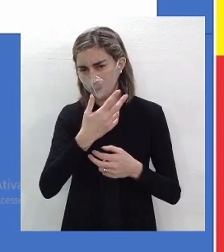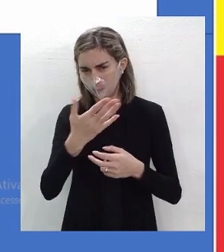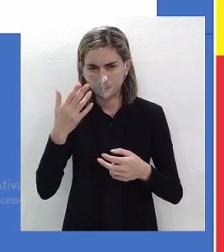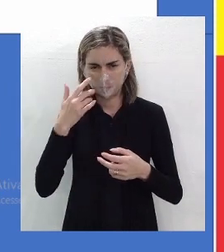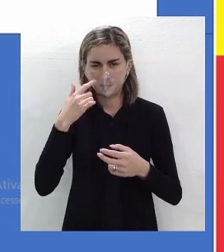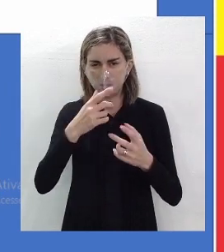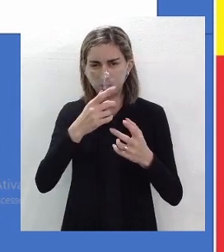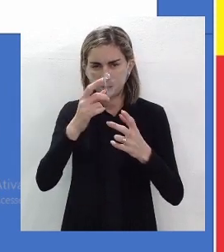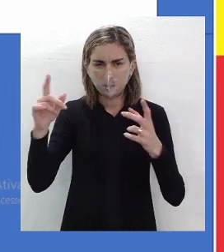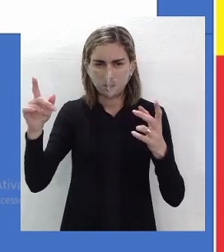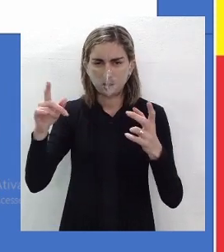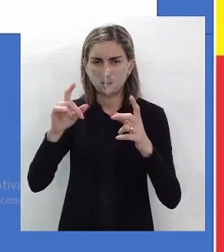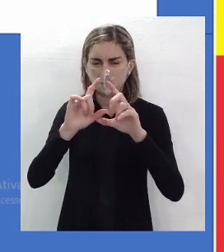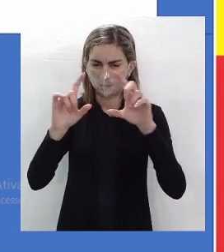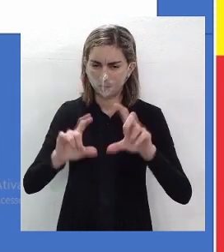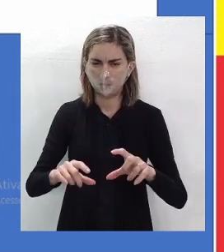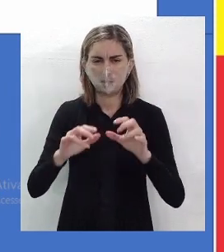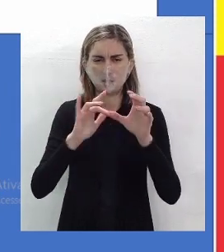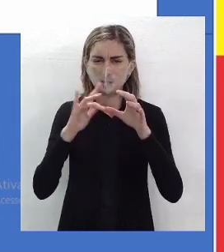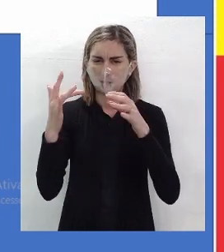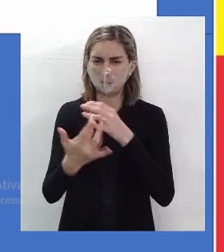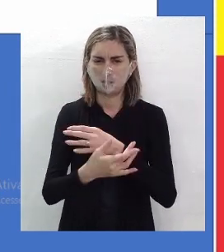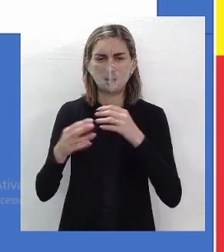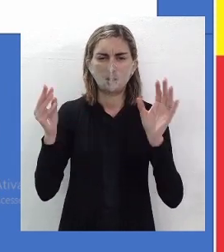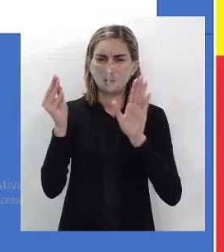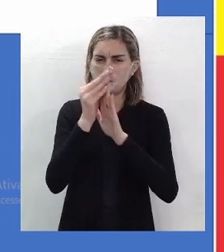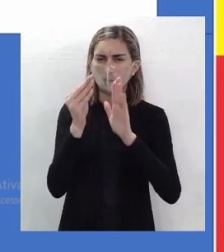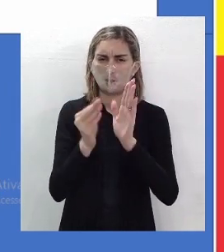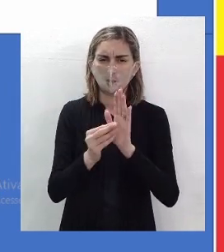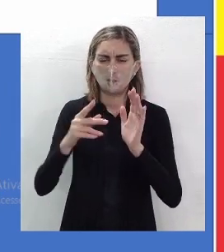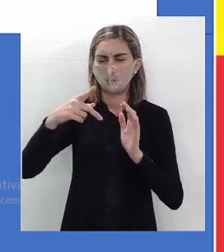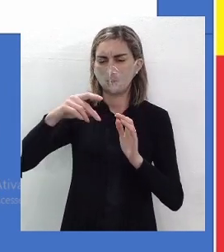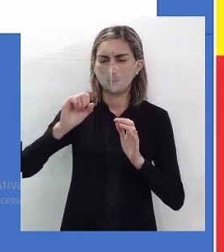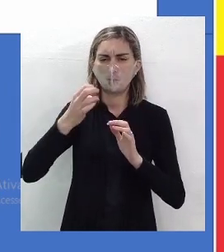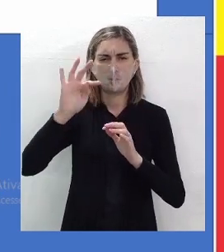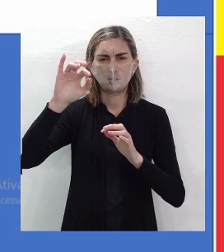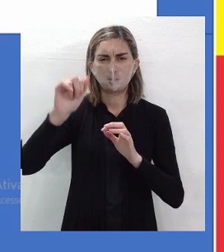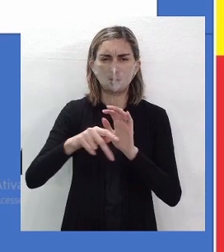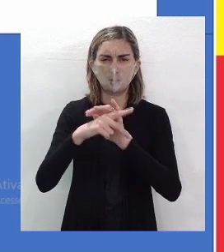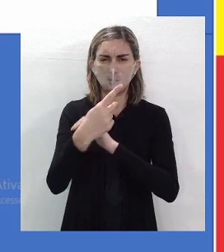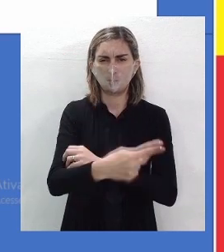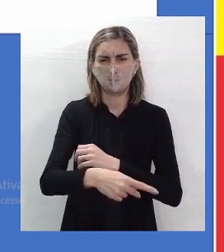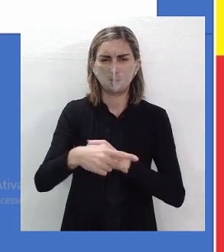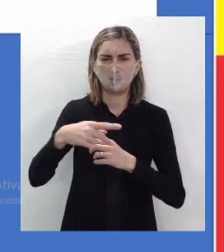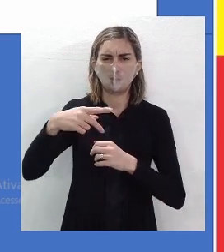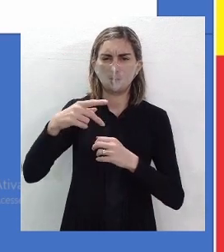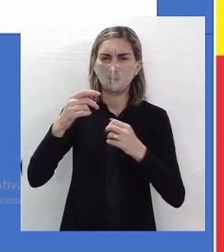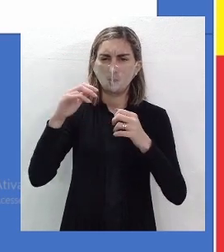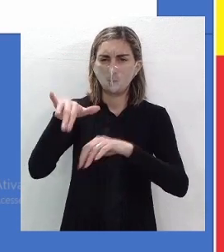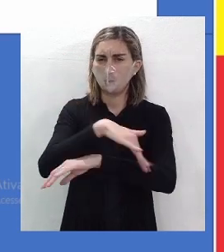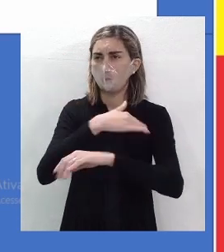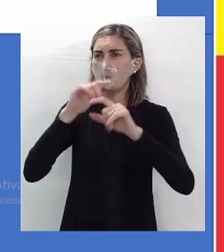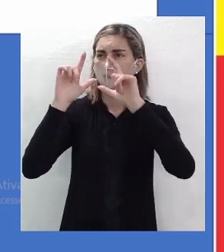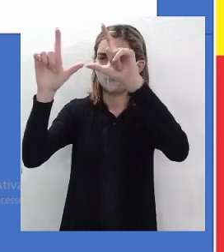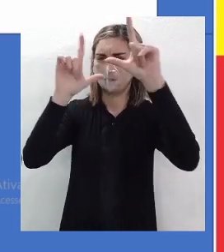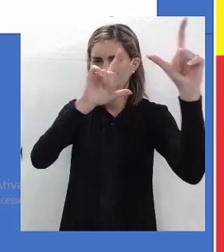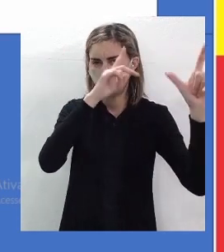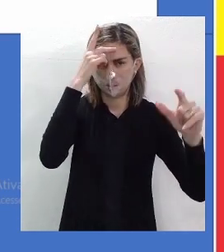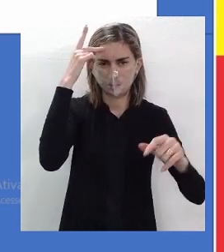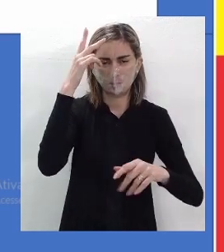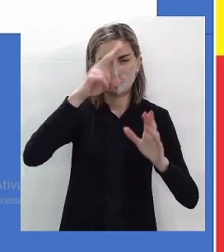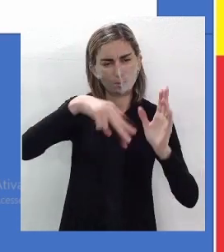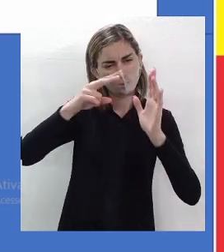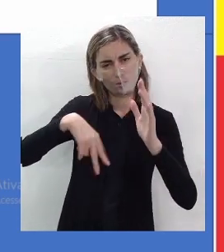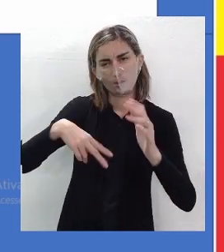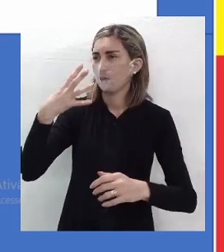Ao invés de estar postando nas redes sociais, ele está postando no próprio poste na rua para a pessoa ler e